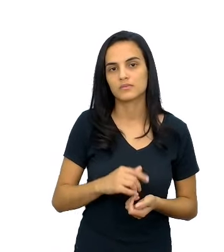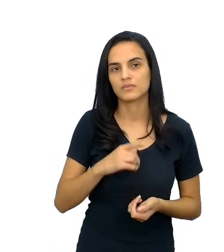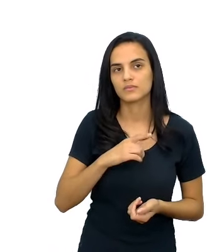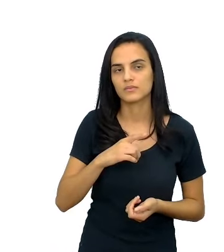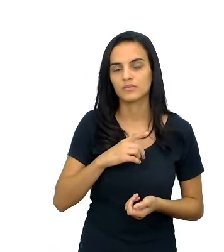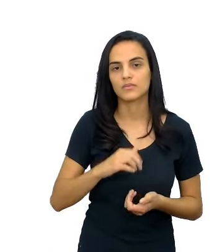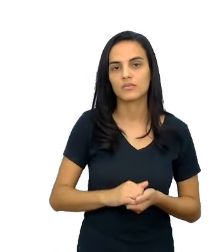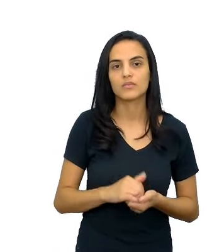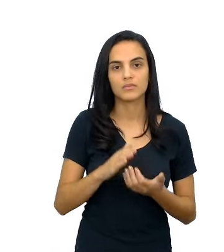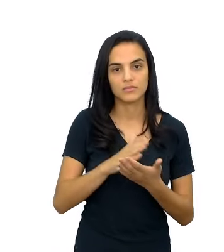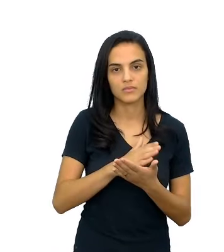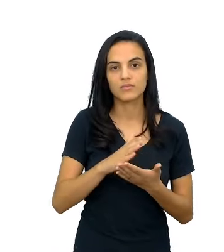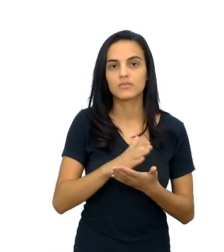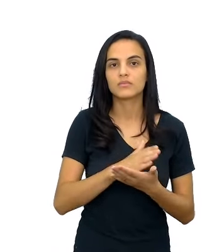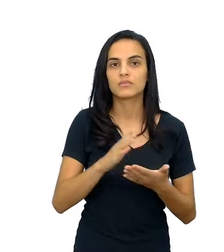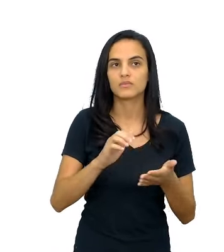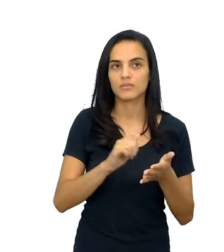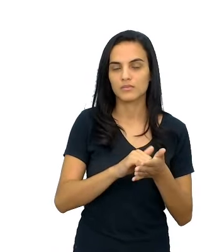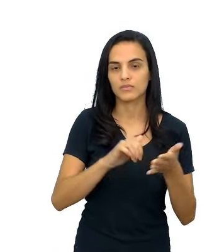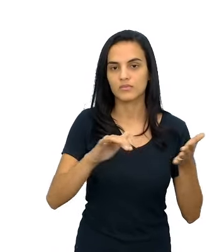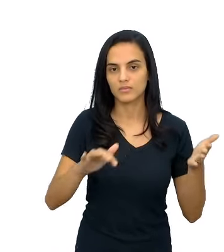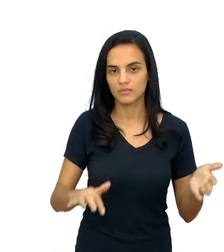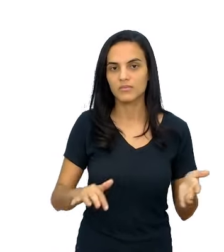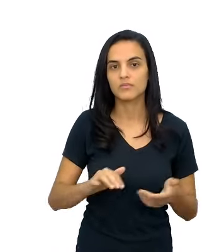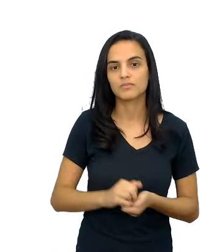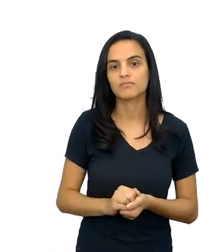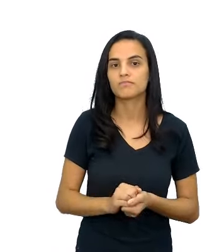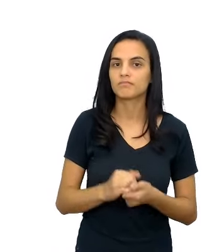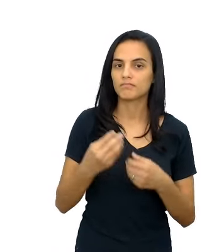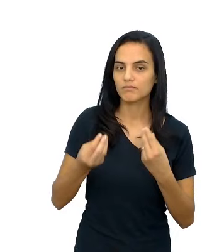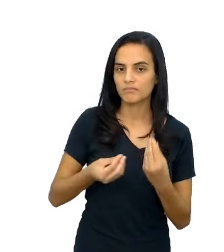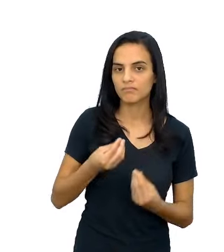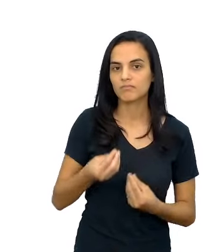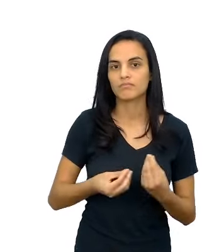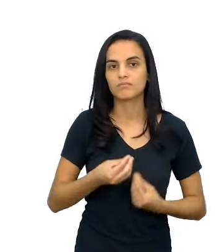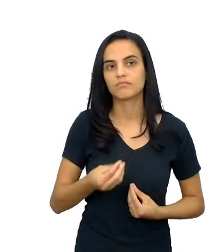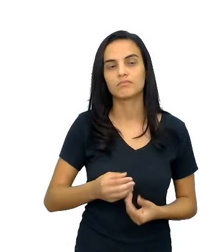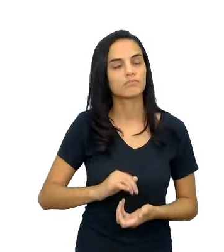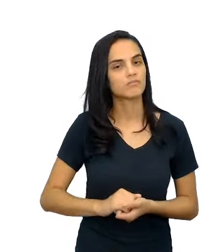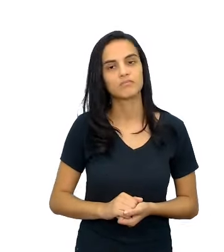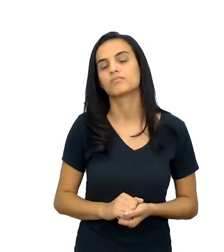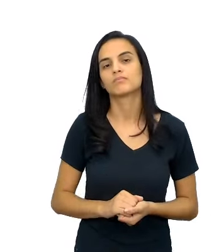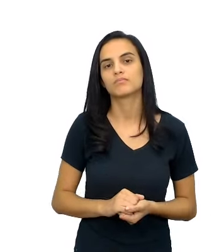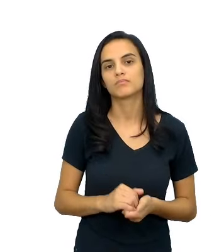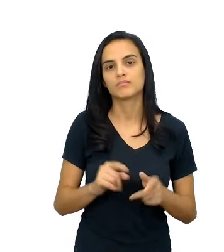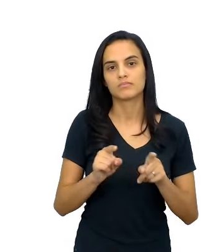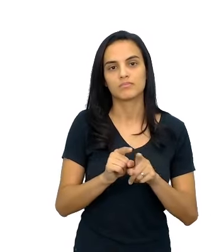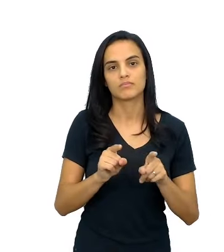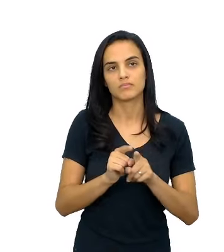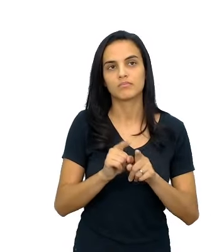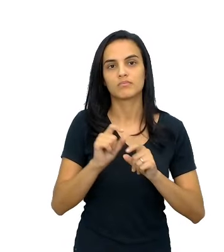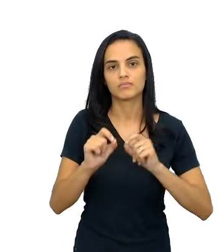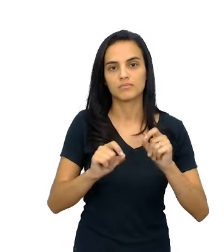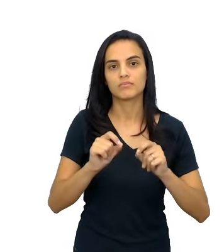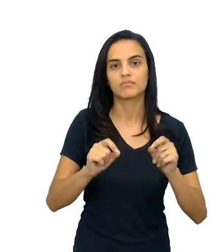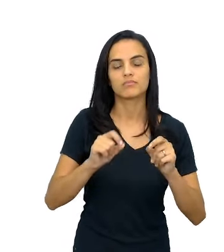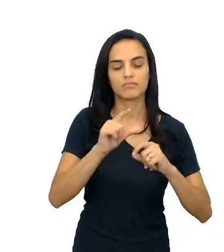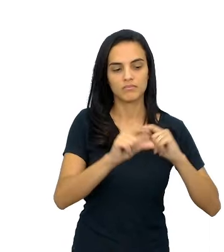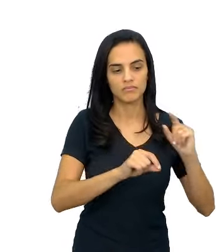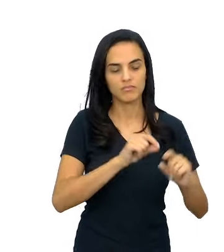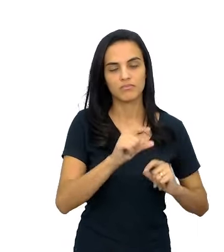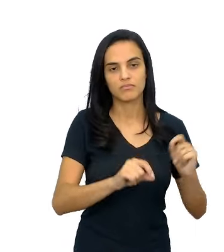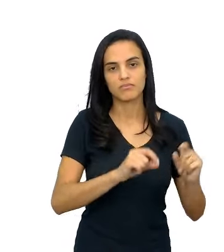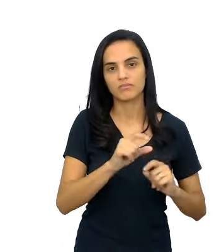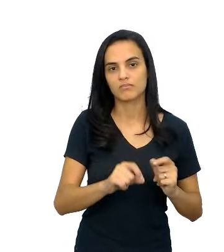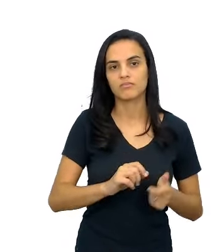algumas atividades só para trabalhar, né, de acordo com a turma que eu estou, então às vezes eu não preciso dar todas, então faço uma seleção, olho aqui